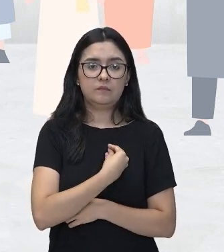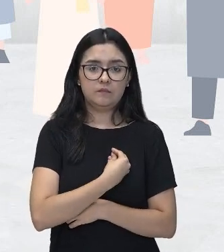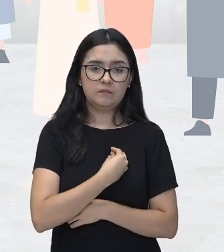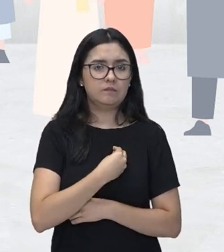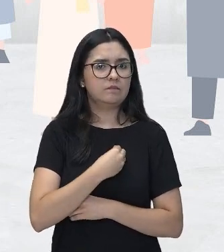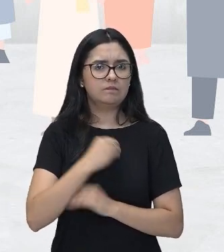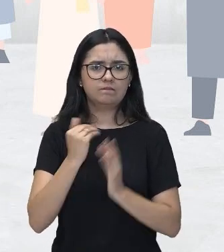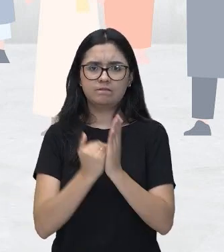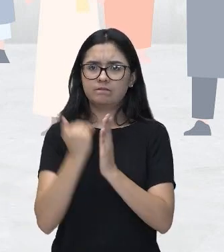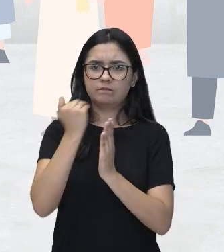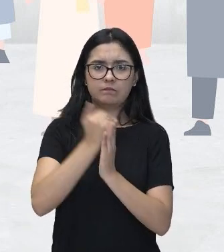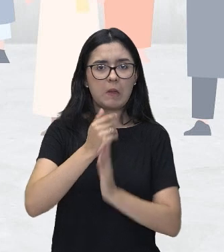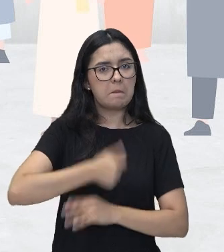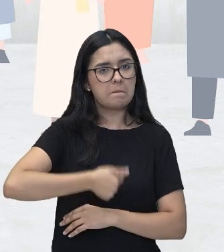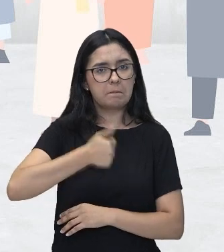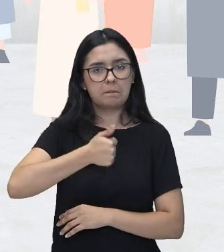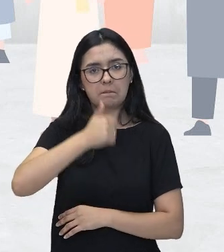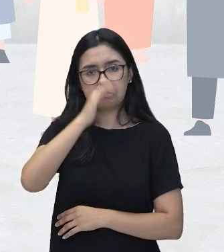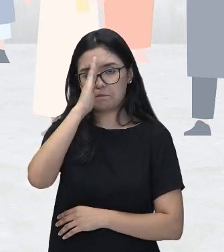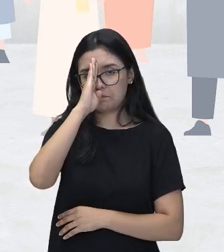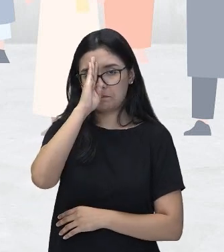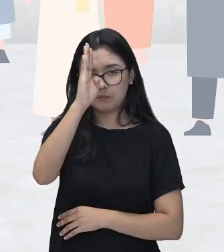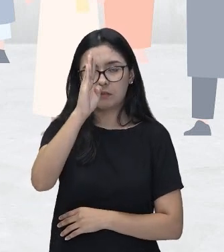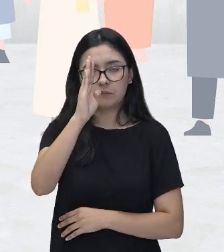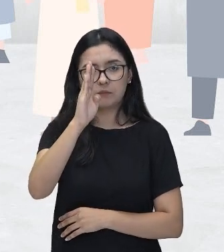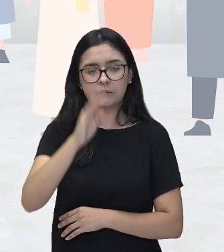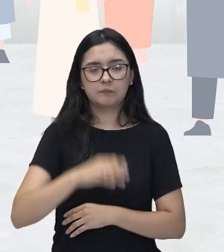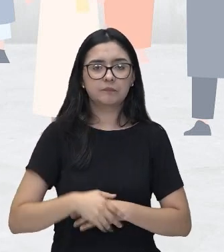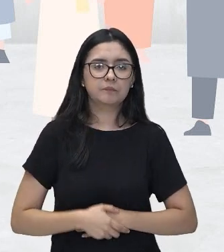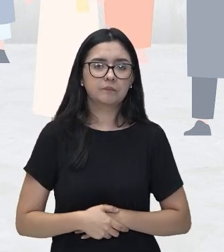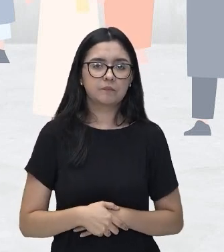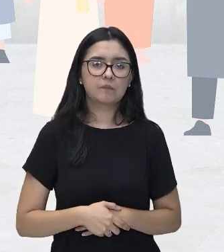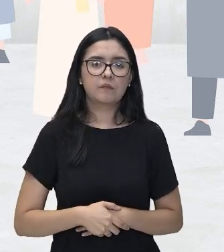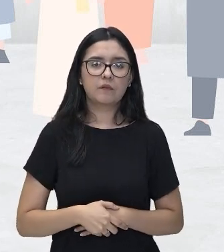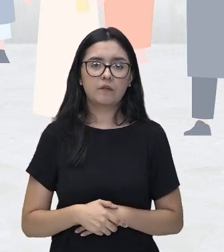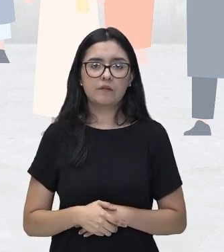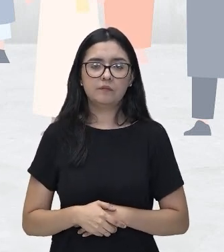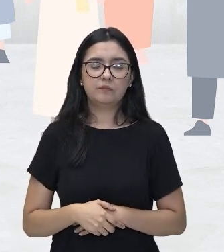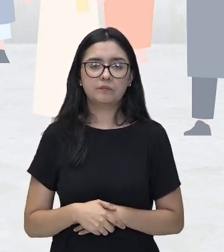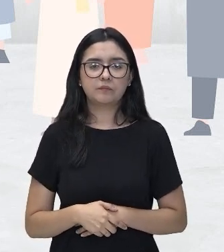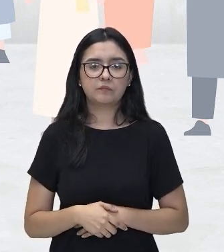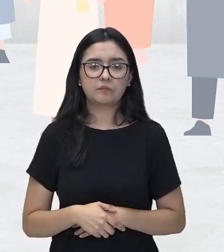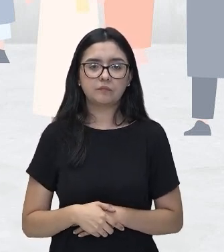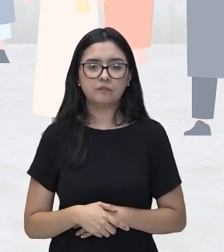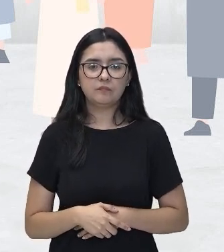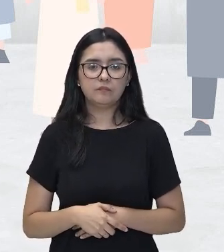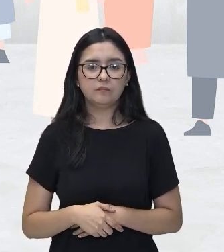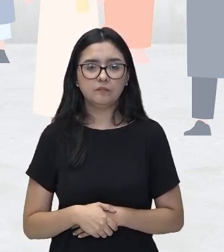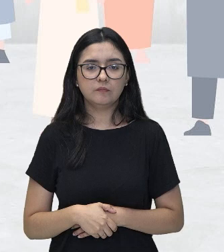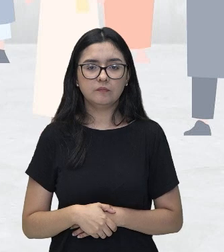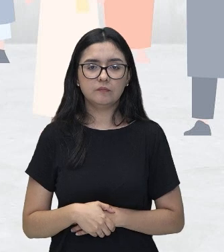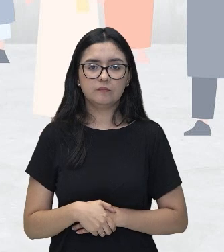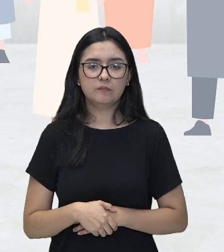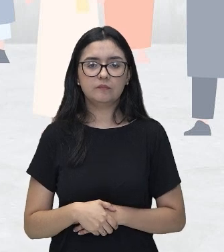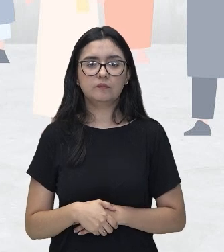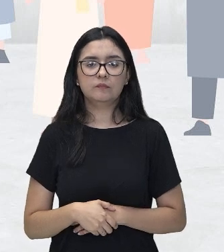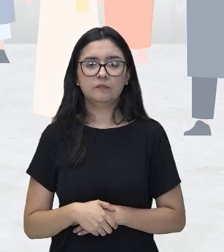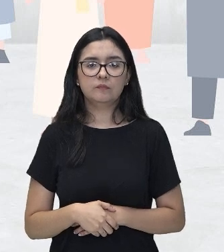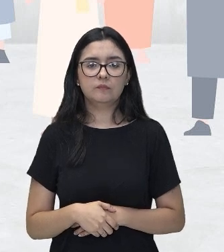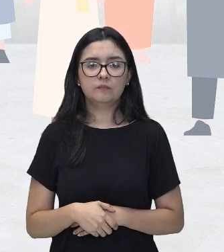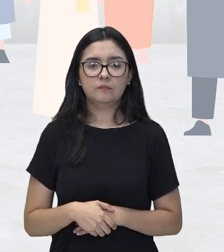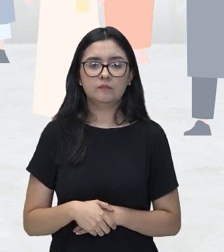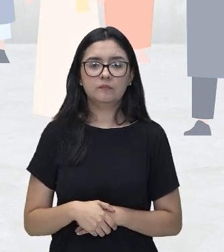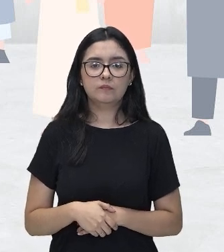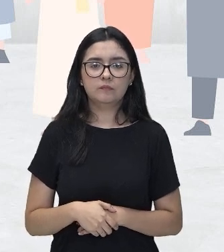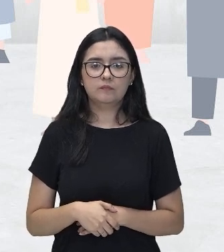de qualquer outro preceito ou interesse religioso. Acima de qualquer outra coisa nas religiões,